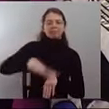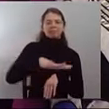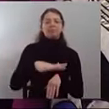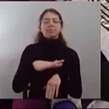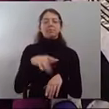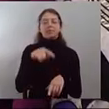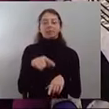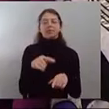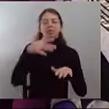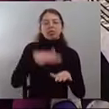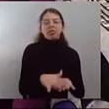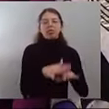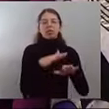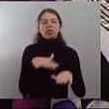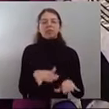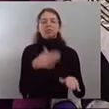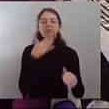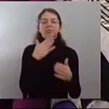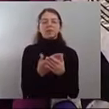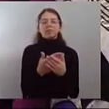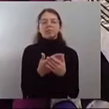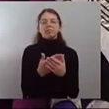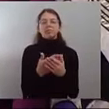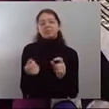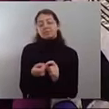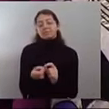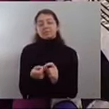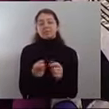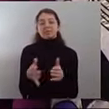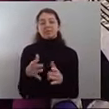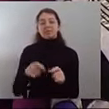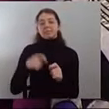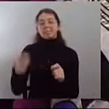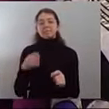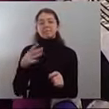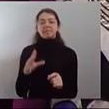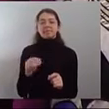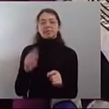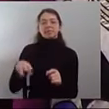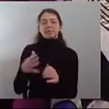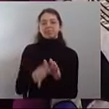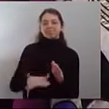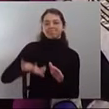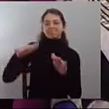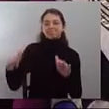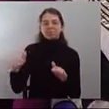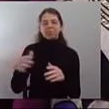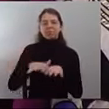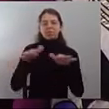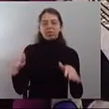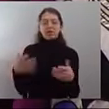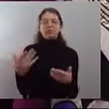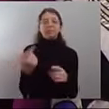amortecimento, e que constrói a escassos 10 metros do leito da Ribeira, em pleno leito de cheia, portanto, Sr. Presidente, há bocado tinha pedido uma lista, deixo-lhe aqui um